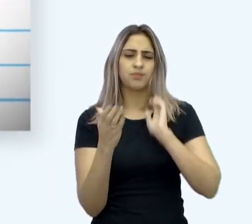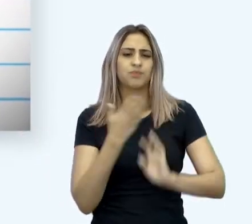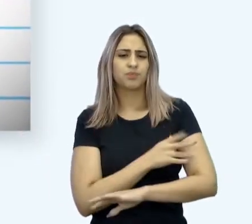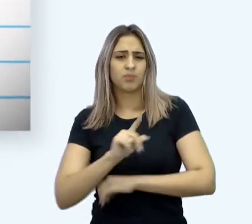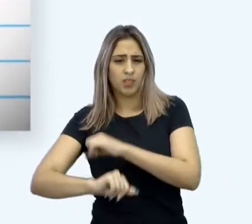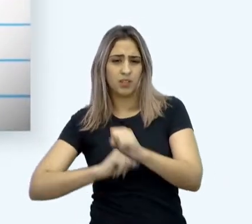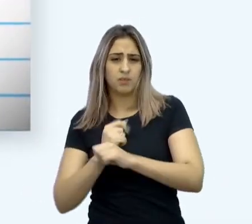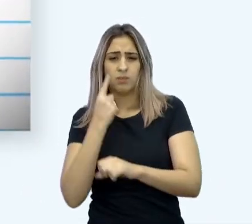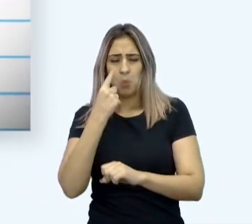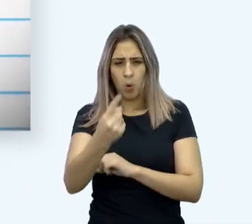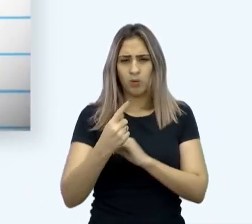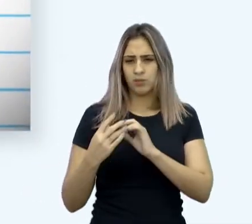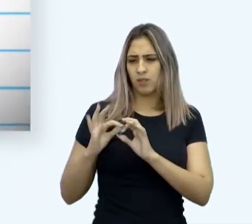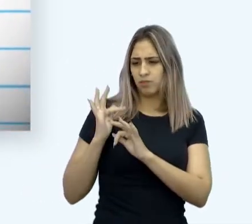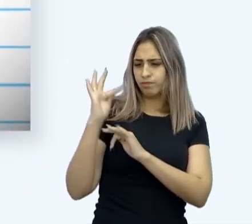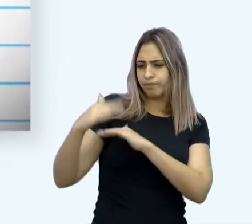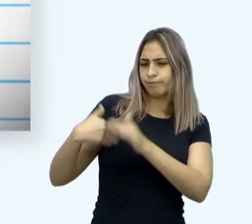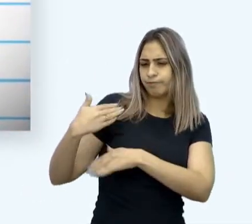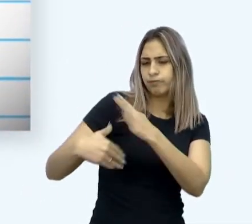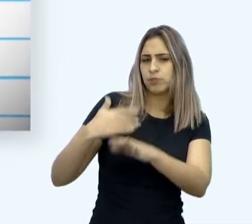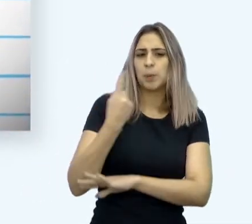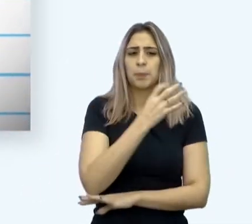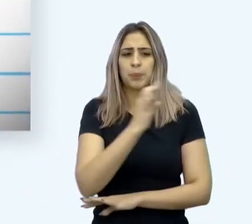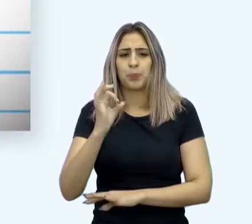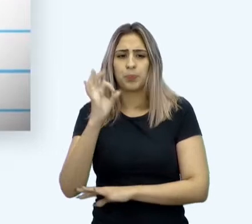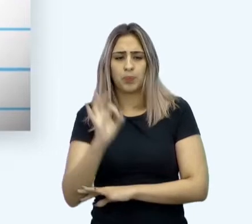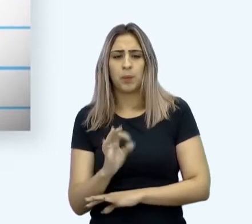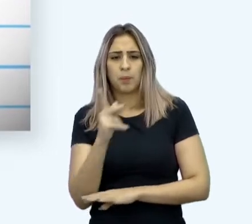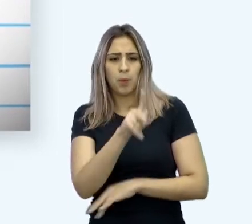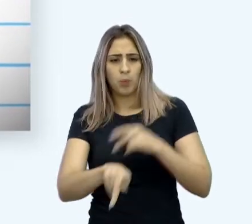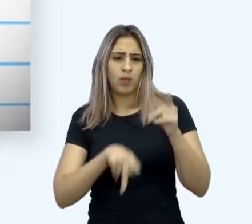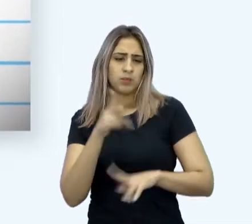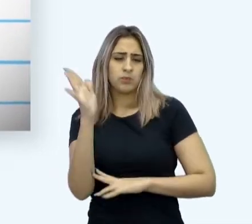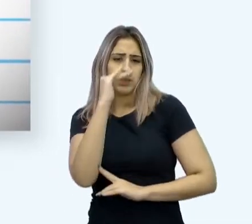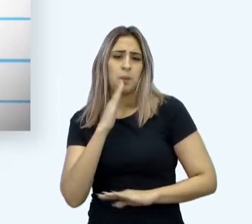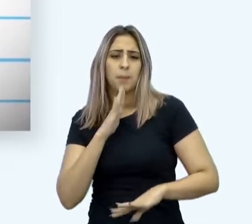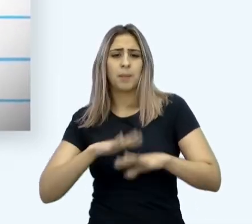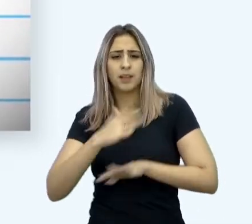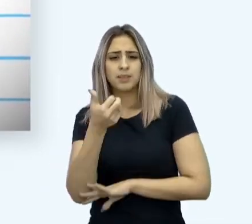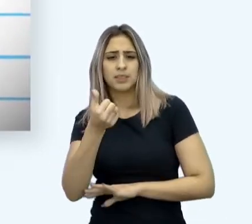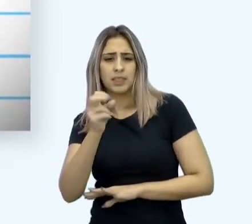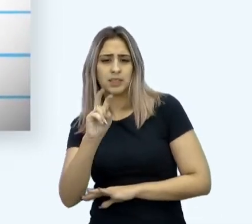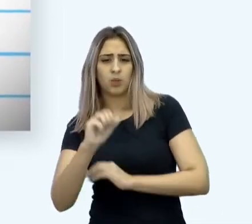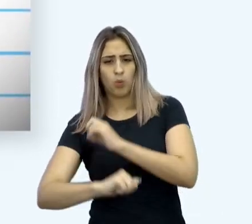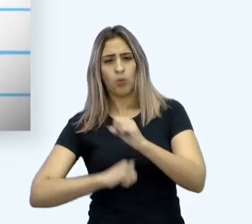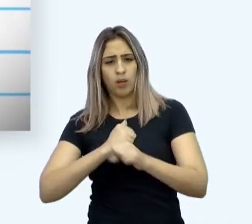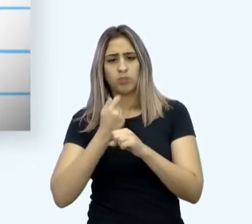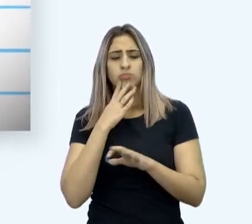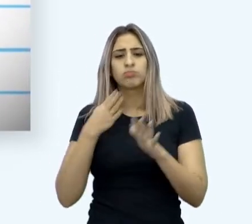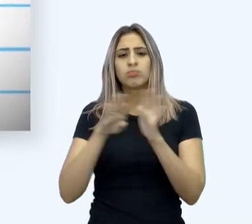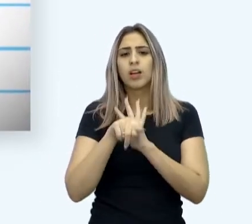segundo nossas projeções, o percentual da população brasileira com mais de 65 anos chegará a